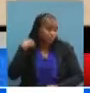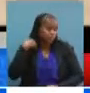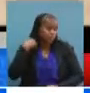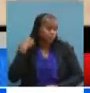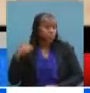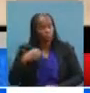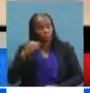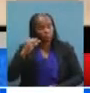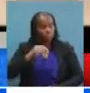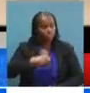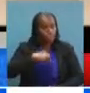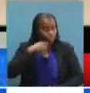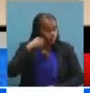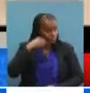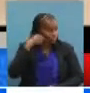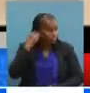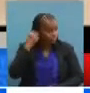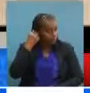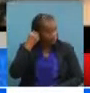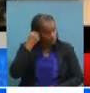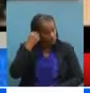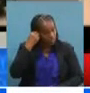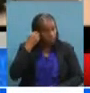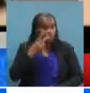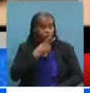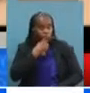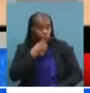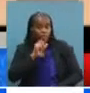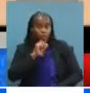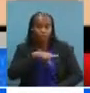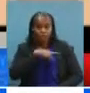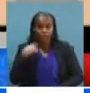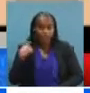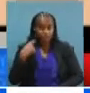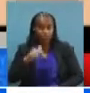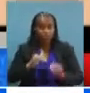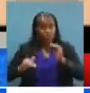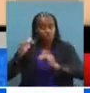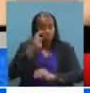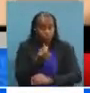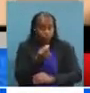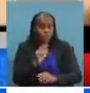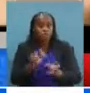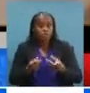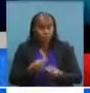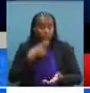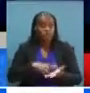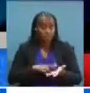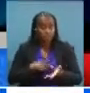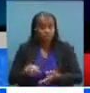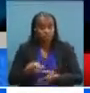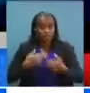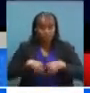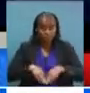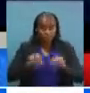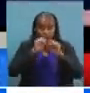fumar pode matar e tem ainda o elevado custo econômico verdade de la palisse mas nem por isso